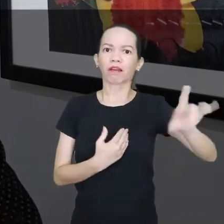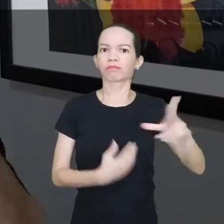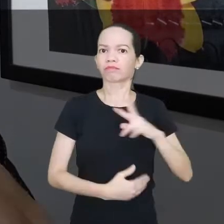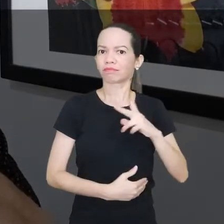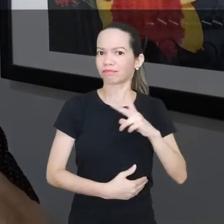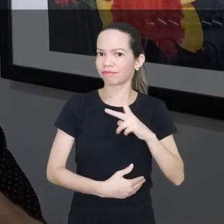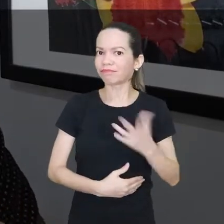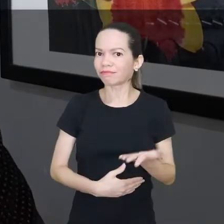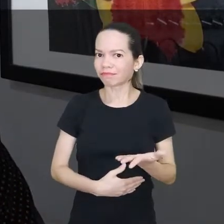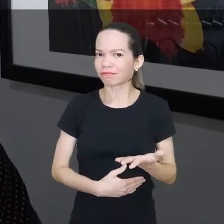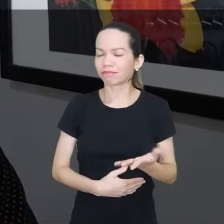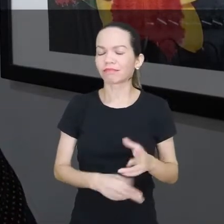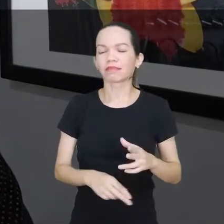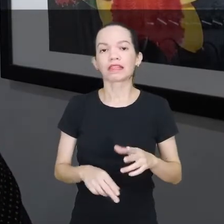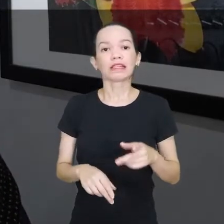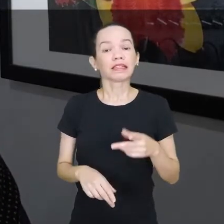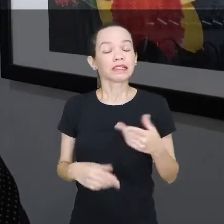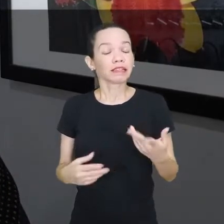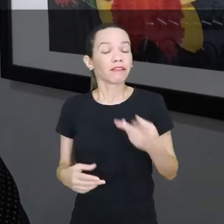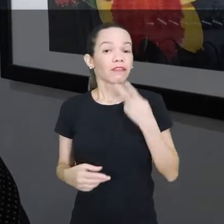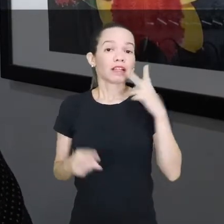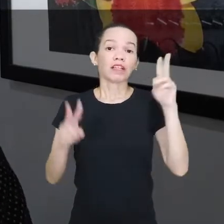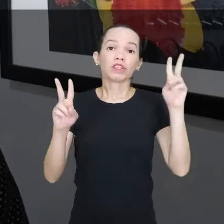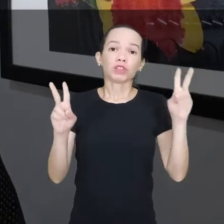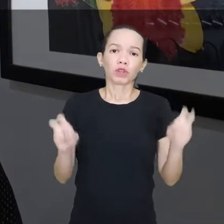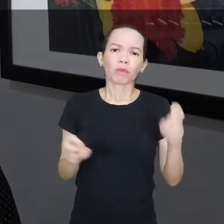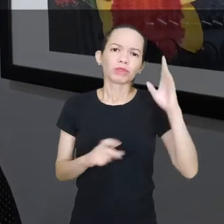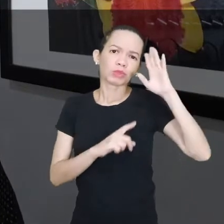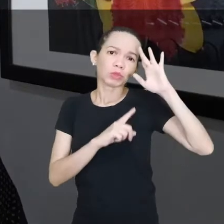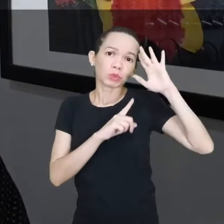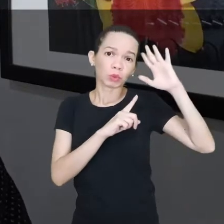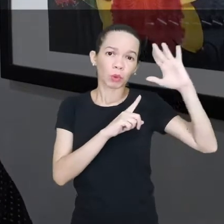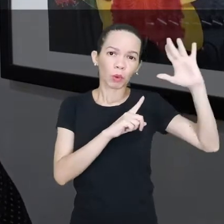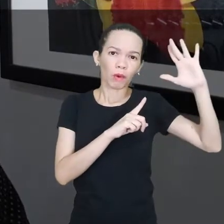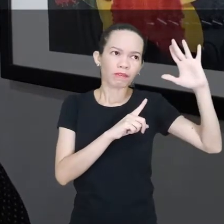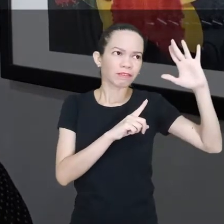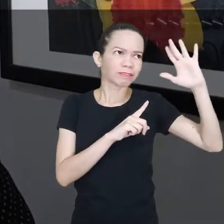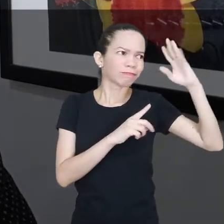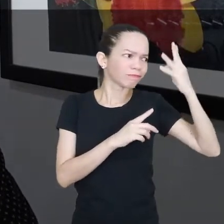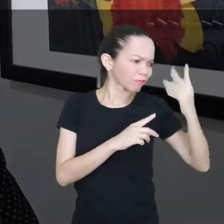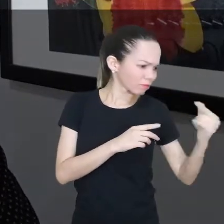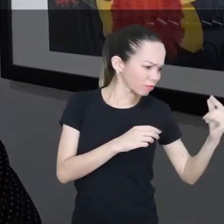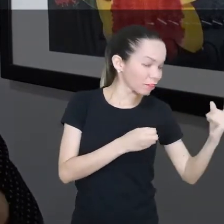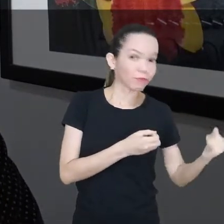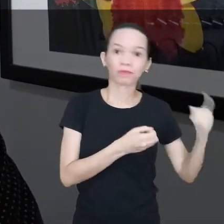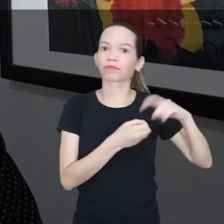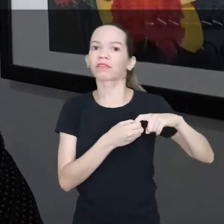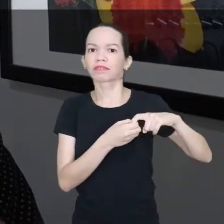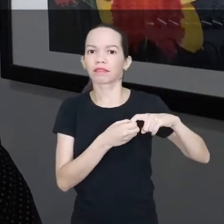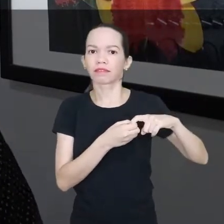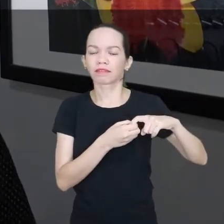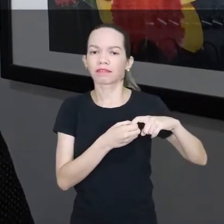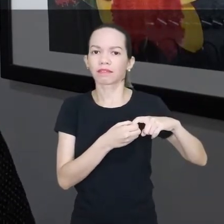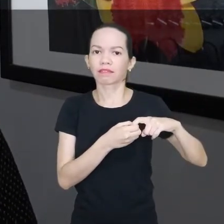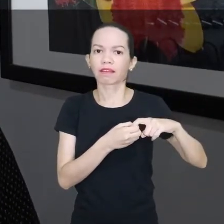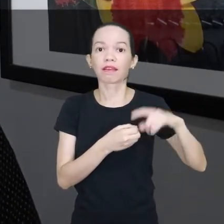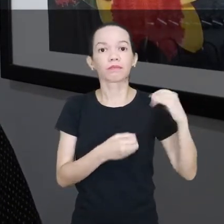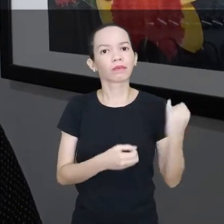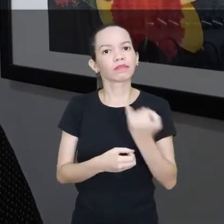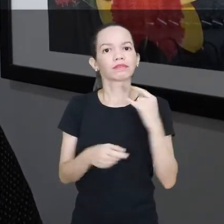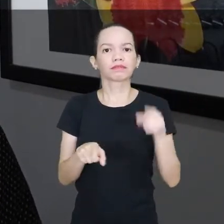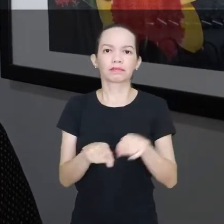importante a gente pensar sobre isso. Agora, falar sobre ressuscitar sonhos é muito importante também nesse